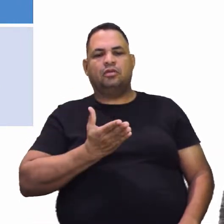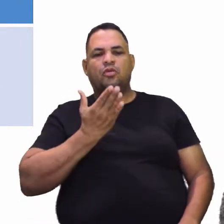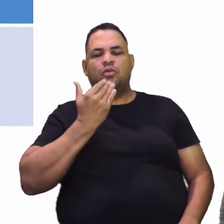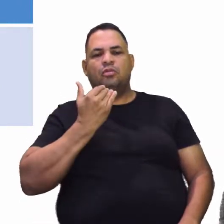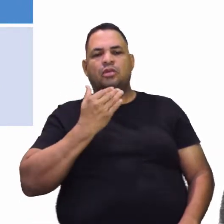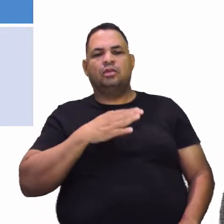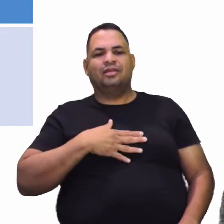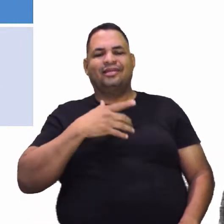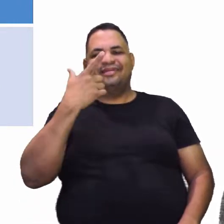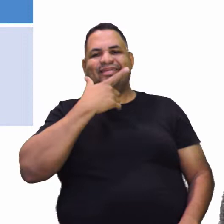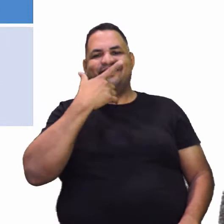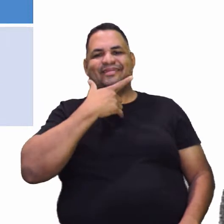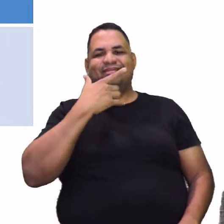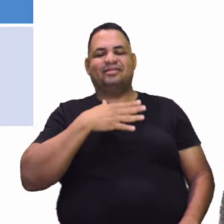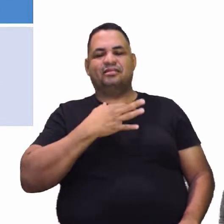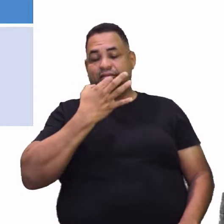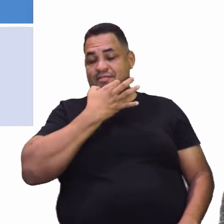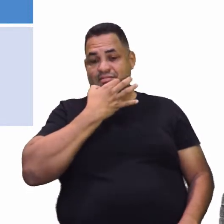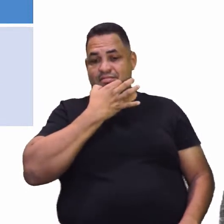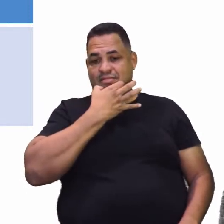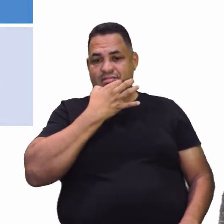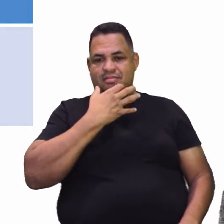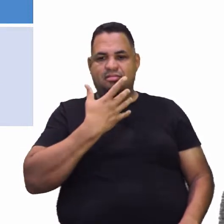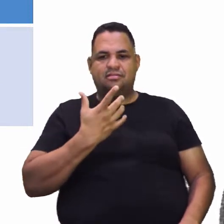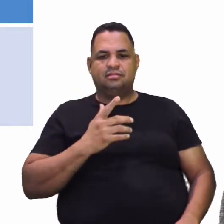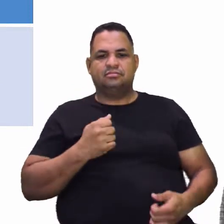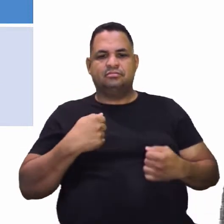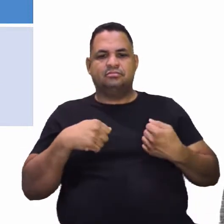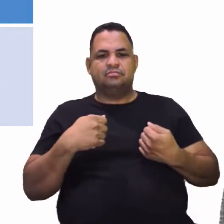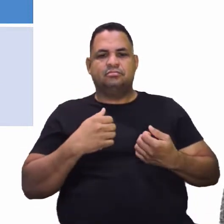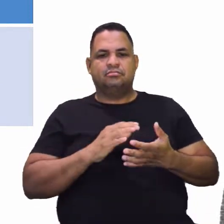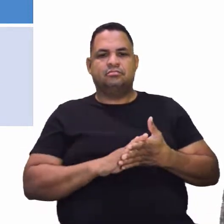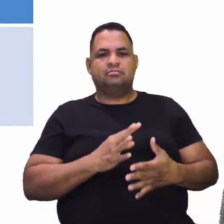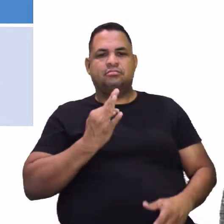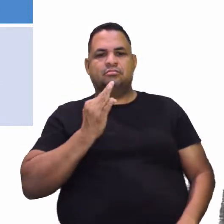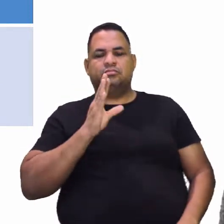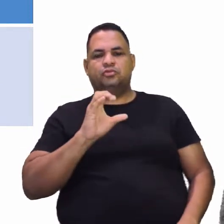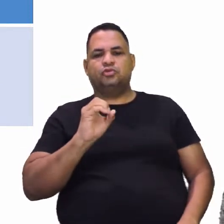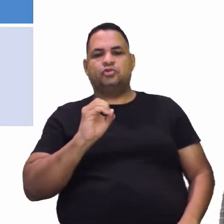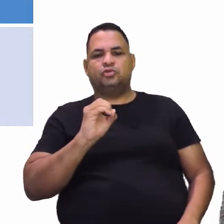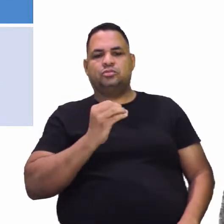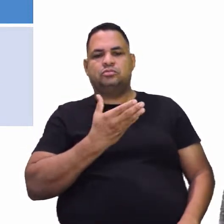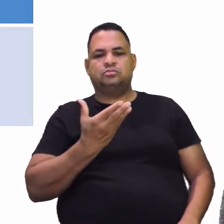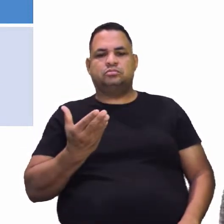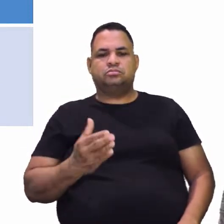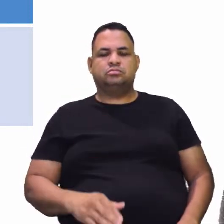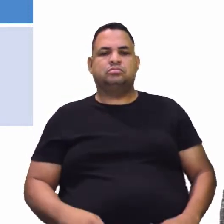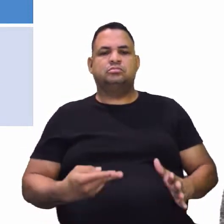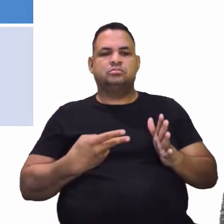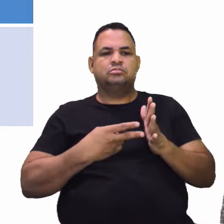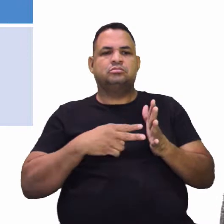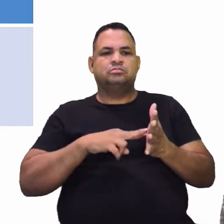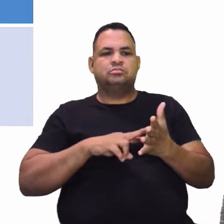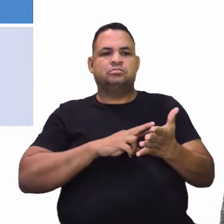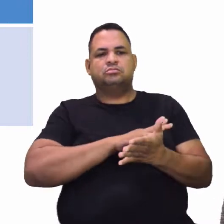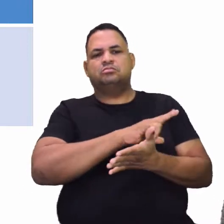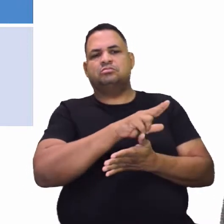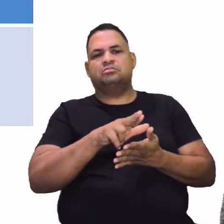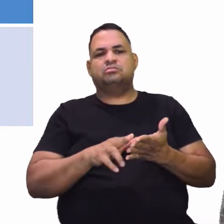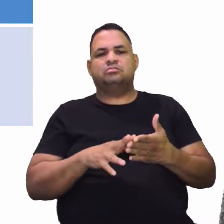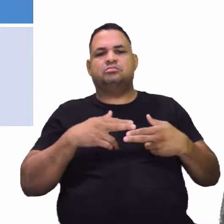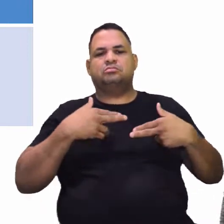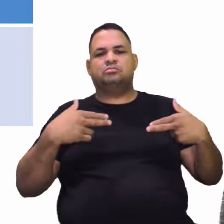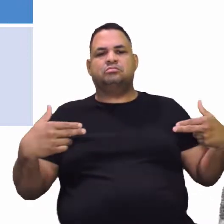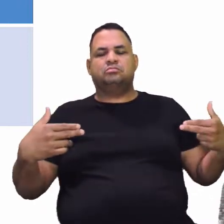sorrir. Né? E no inglês, basta você colocar o to, essa partícula aqui, que no inglês significa várias